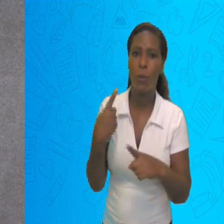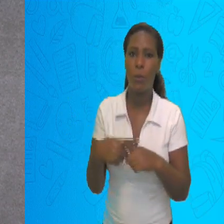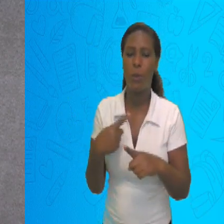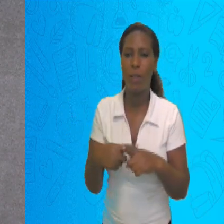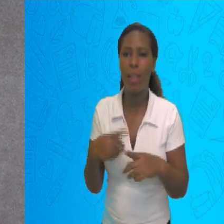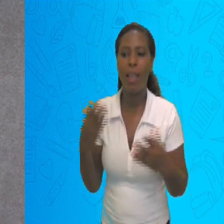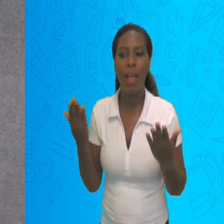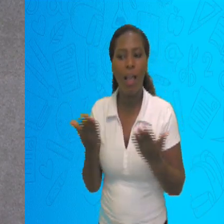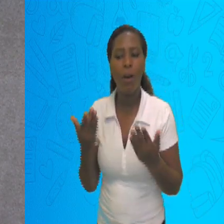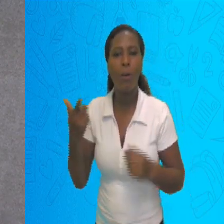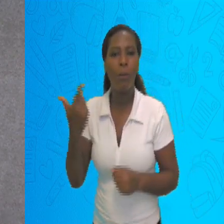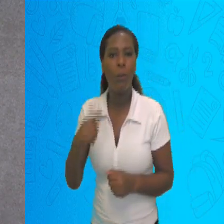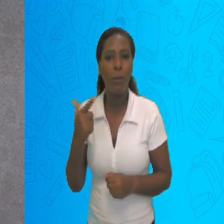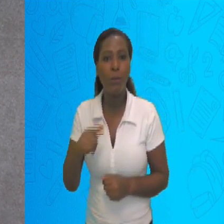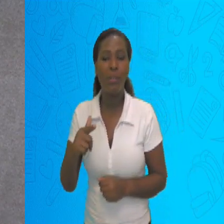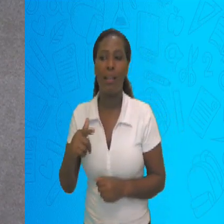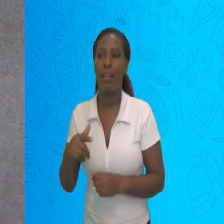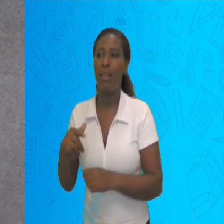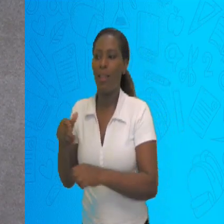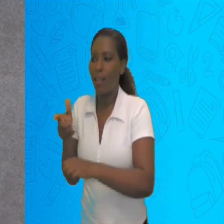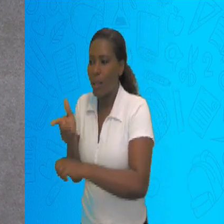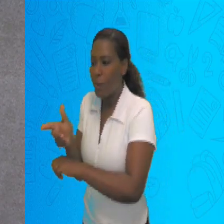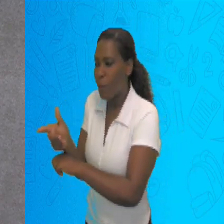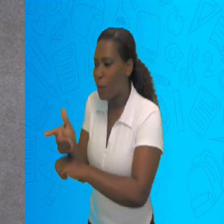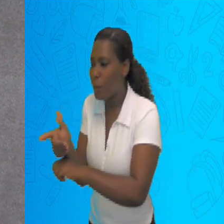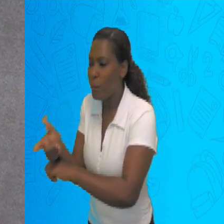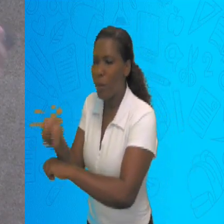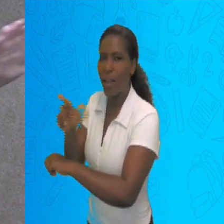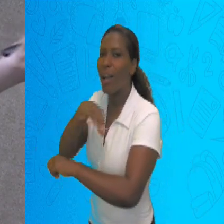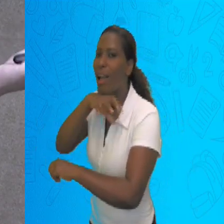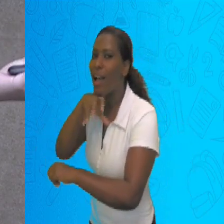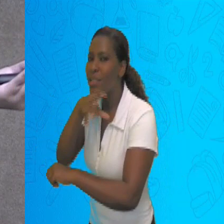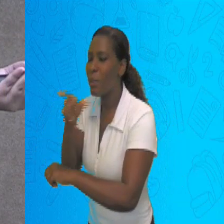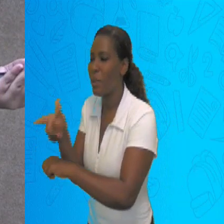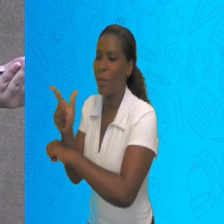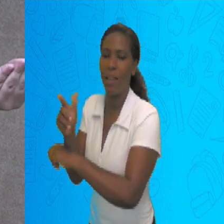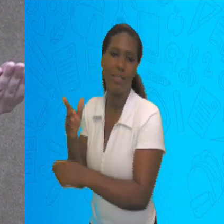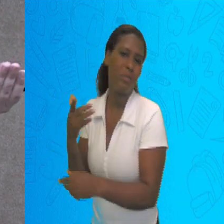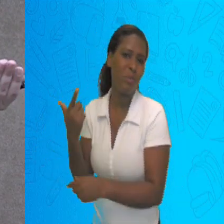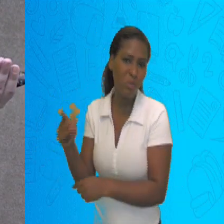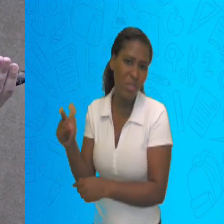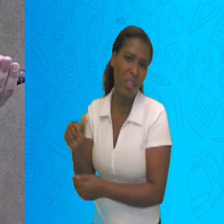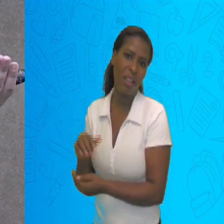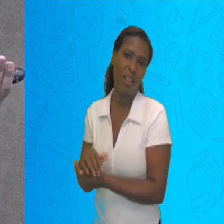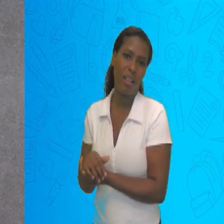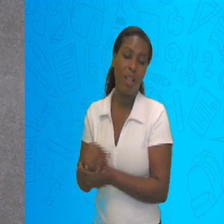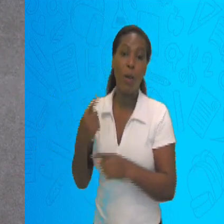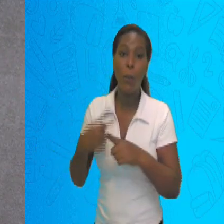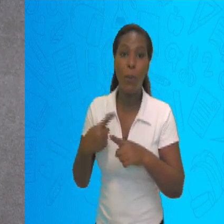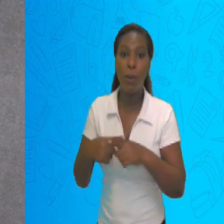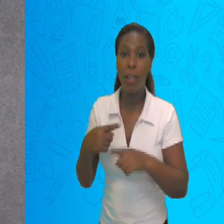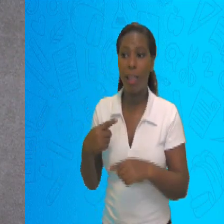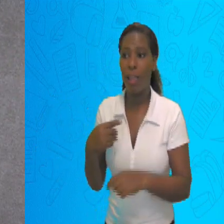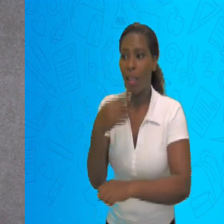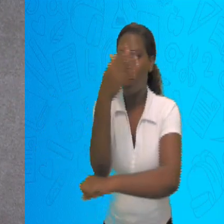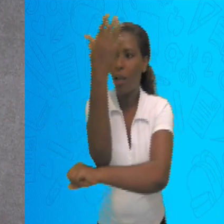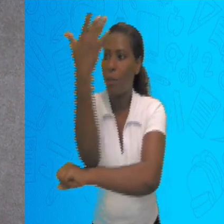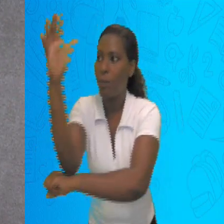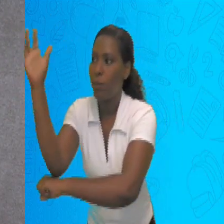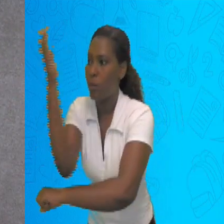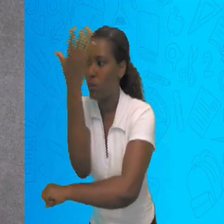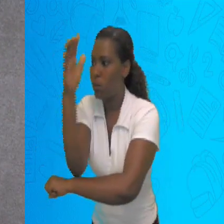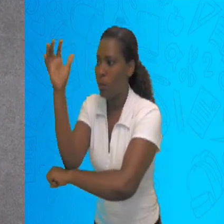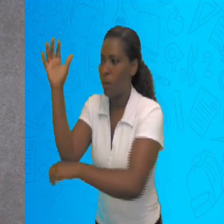a coleta só era possível se tivesse florestas preservadas. E que hoje,